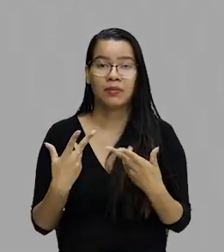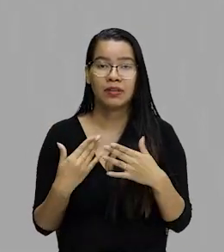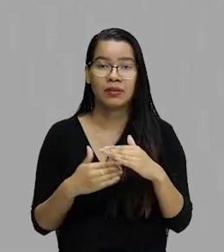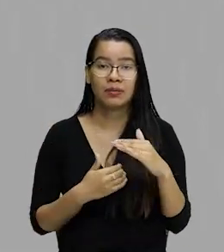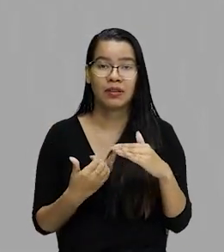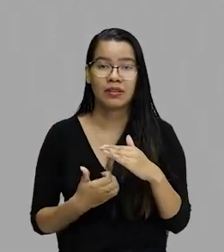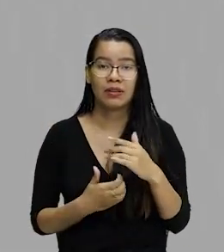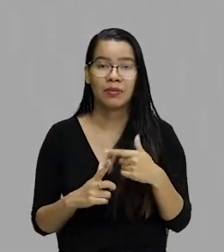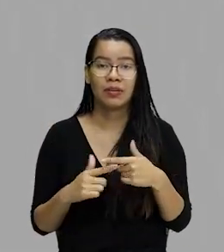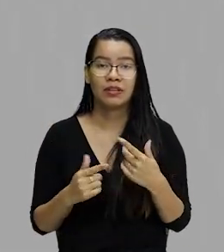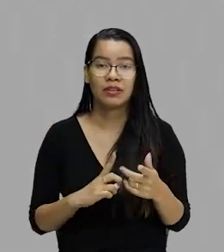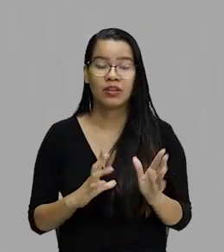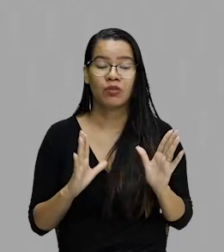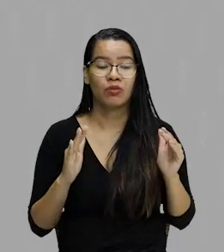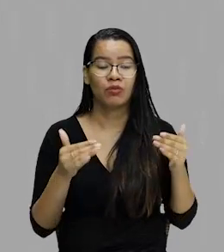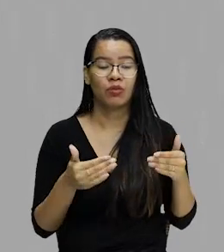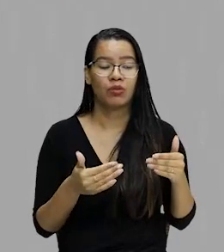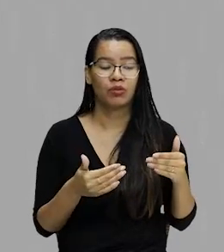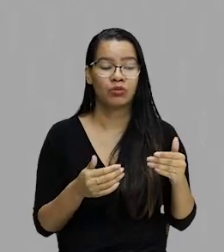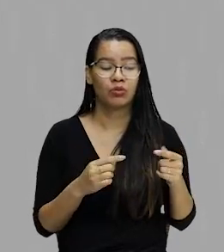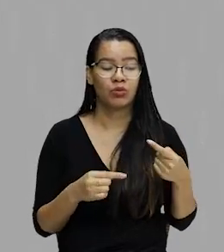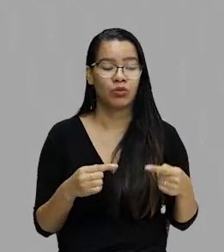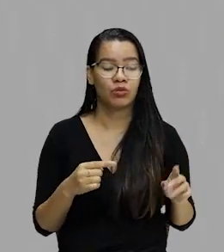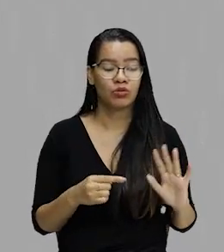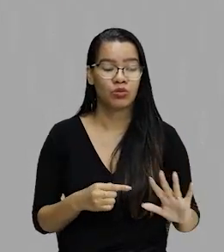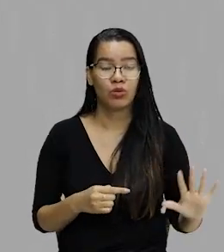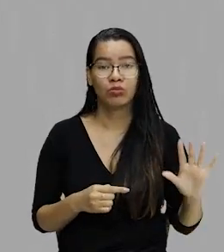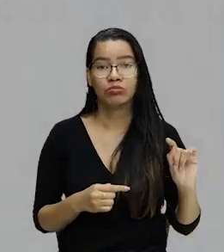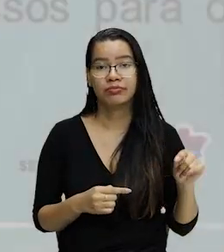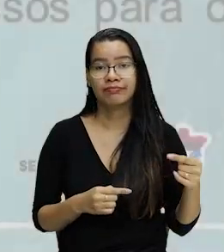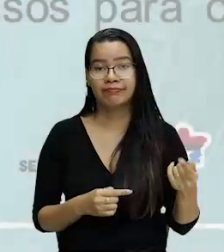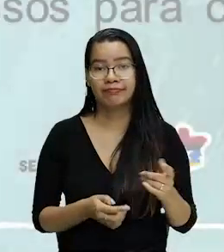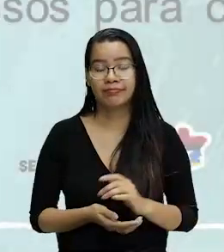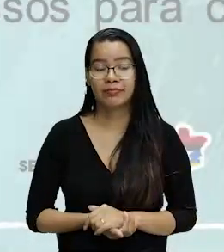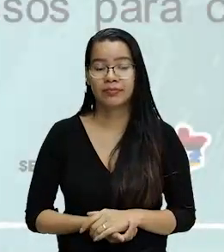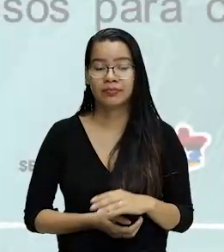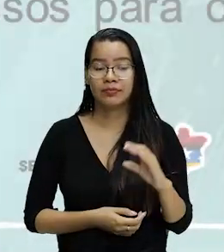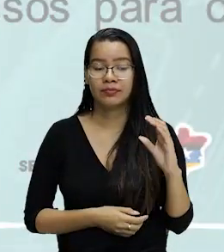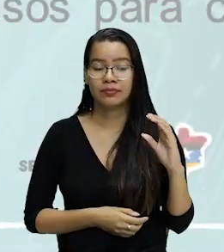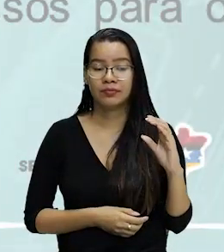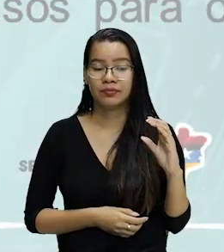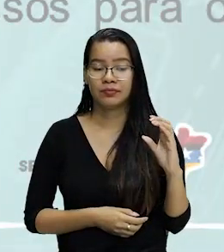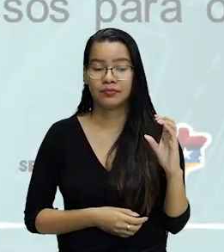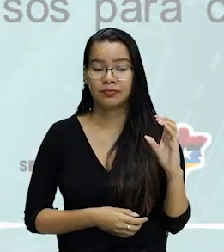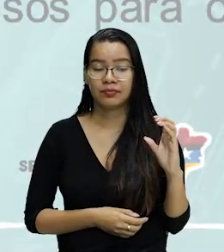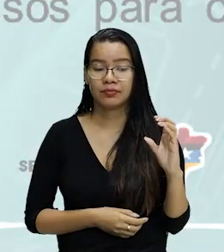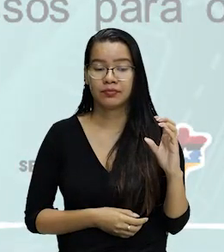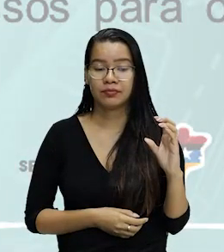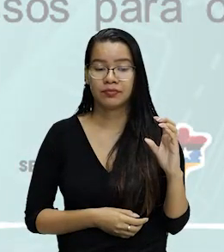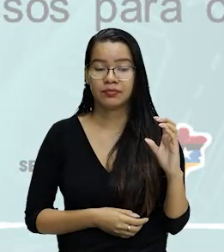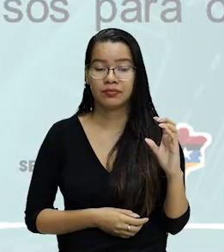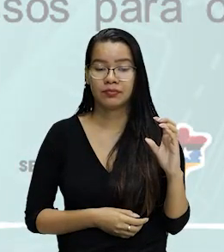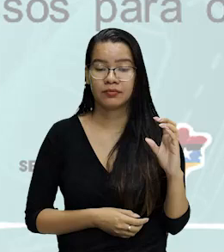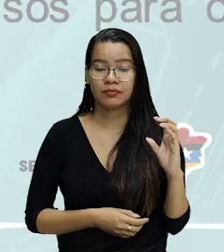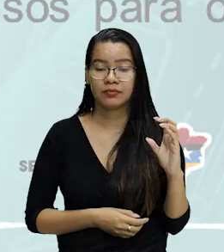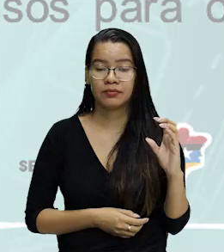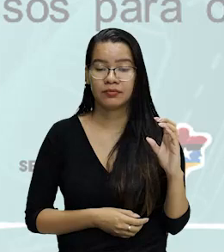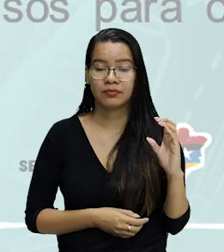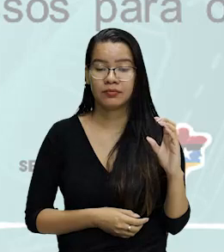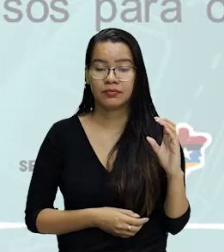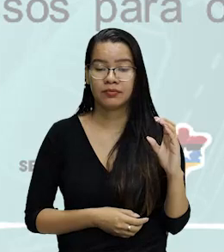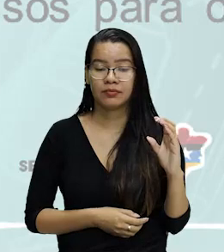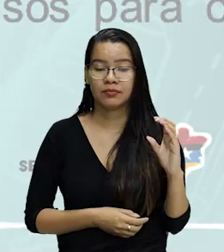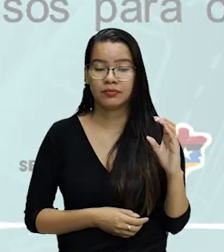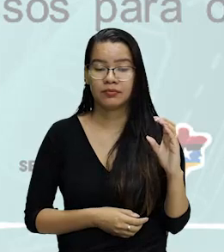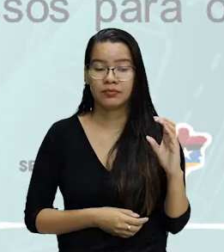um foco e um controle dentro de um outro âmbito, obviamente. Letra C. Os procedimentos de terceirização sejam aprimorados